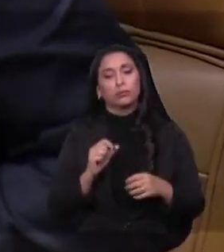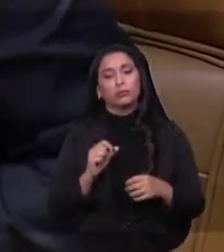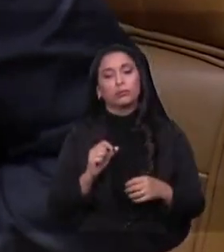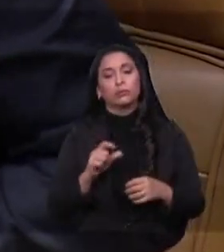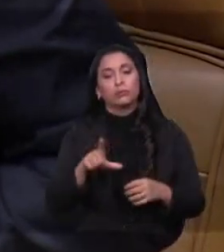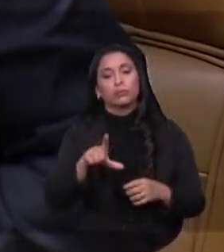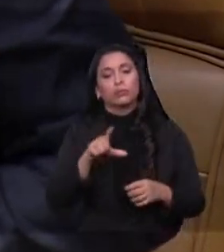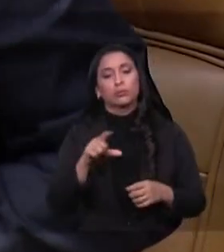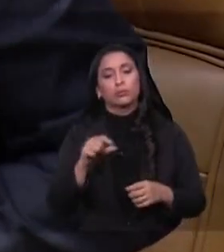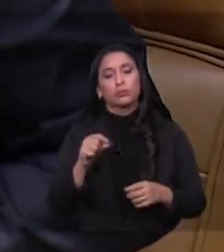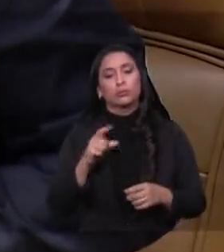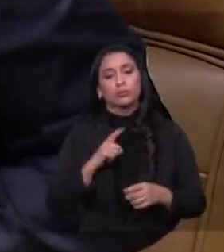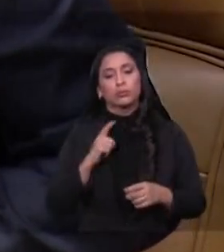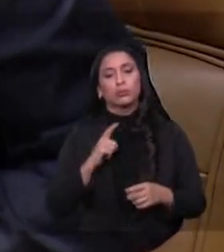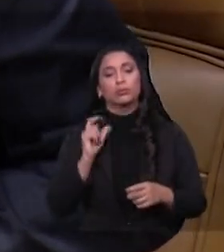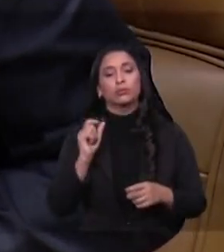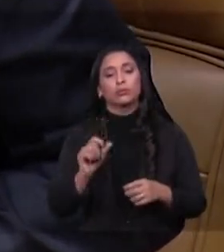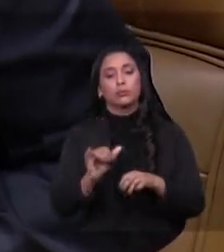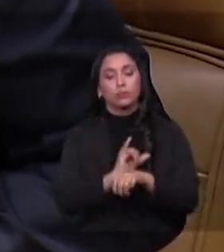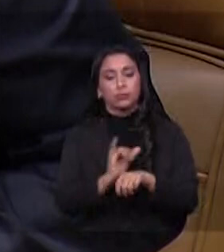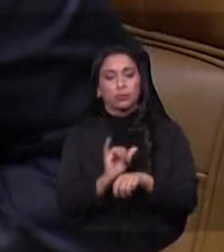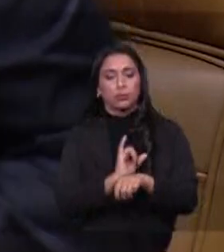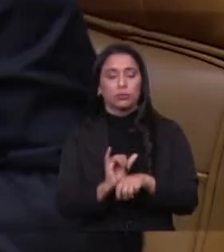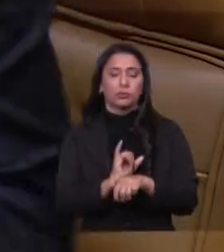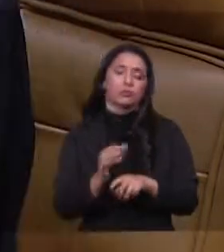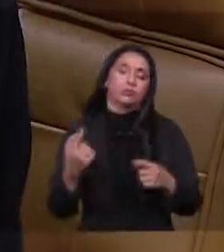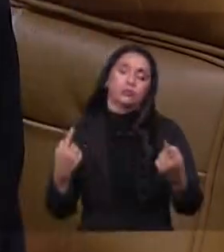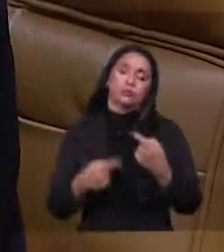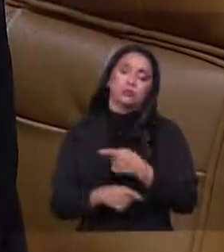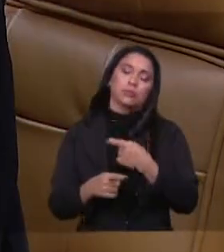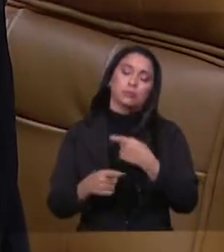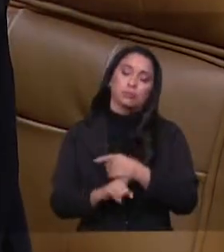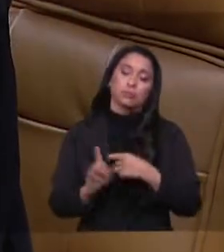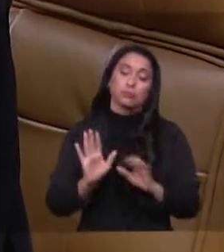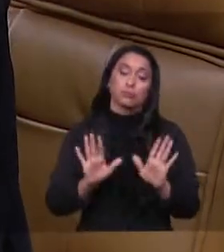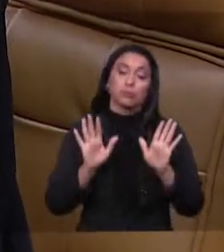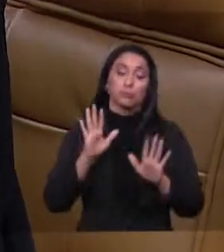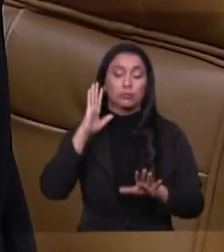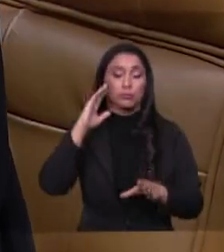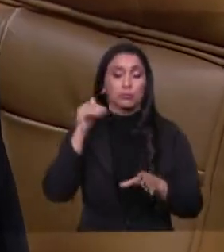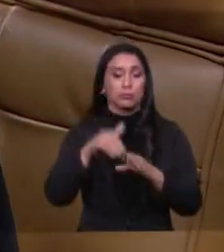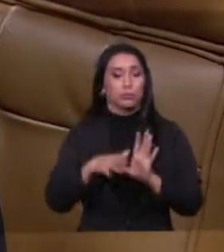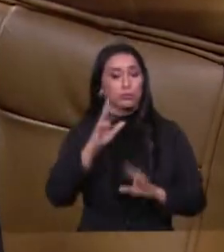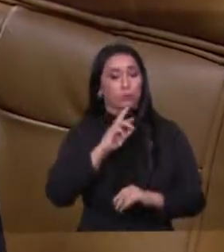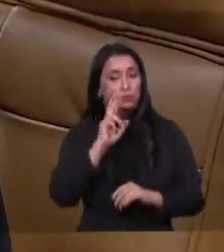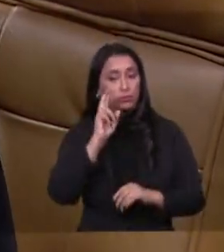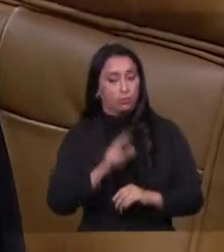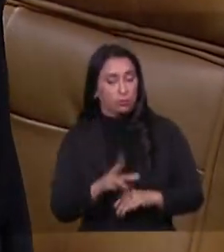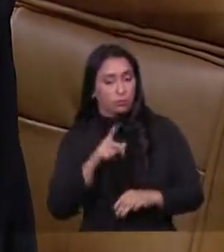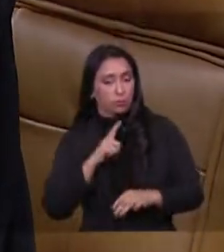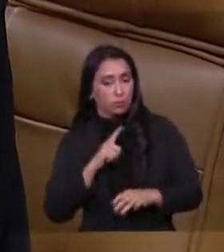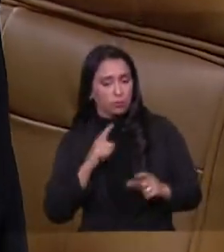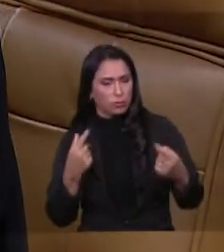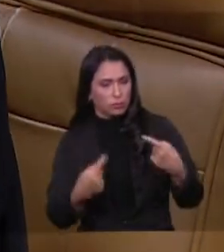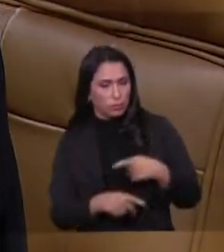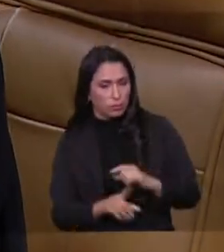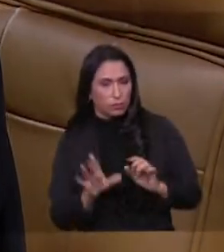vota é o excelentíssimo senhor ministro Cristiano Zanin, ministro do STF. Na pauta recurso extraordinário número